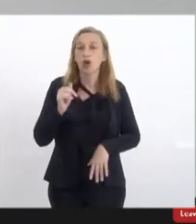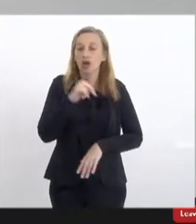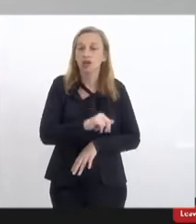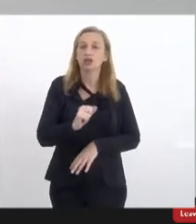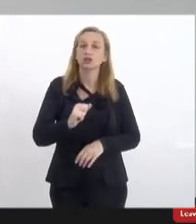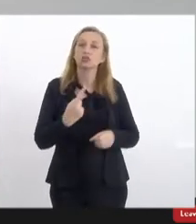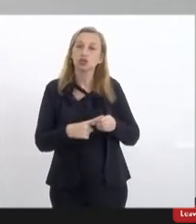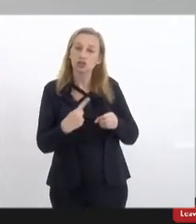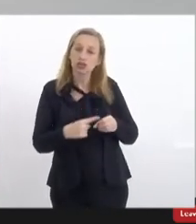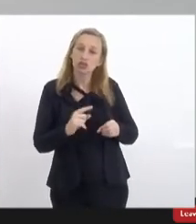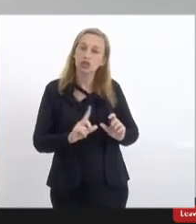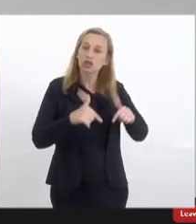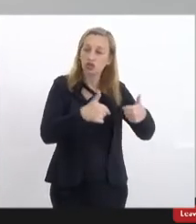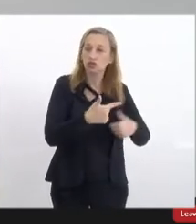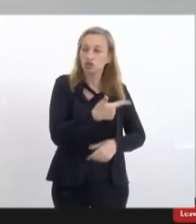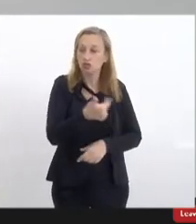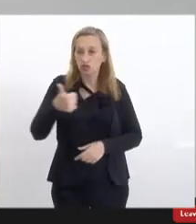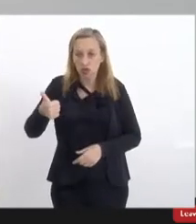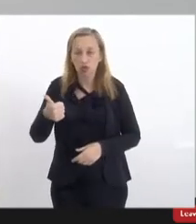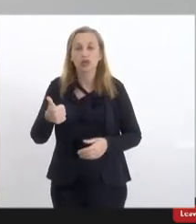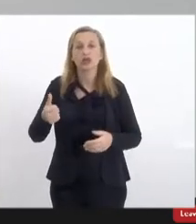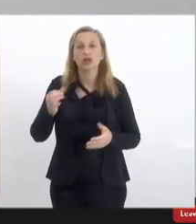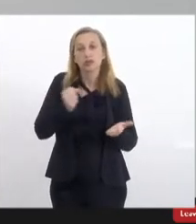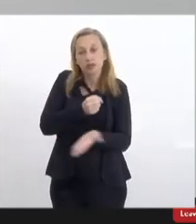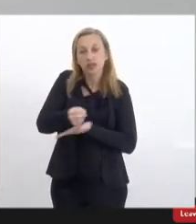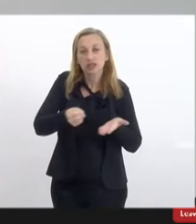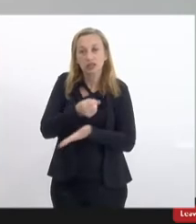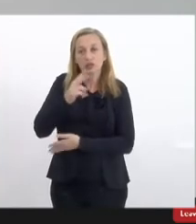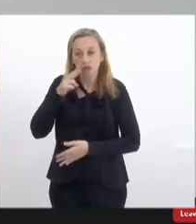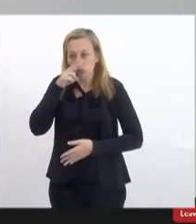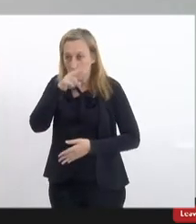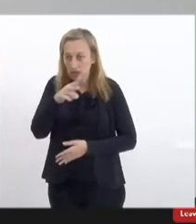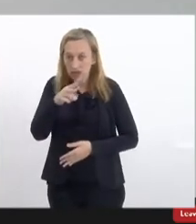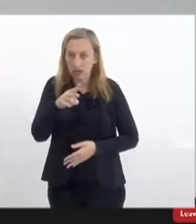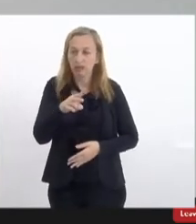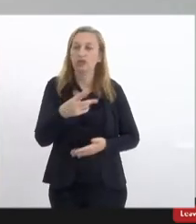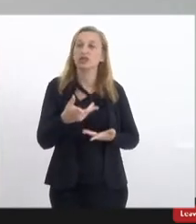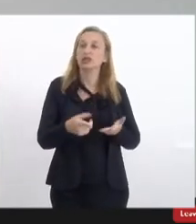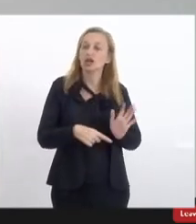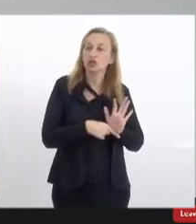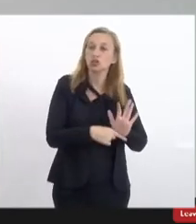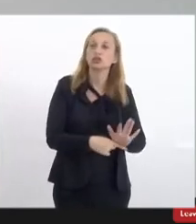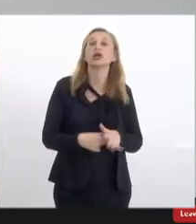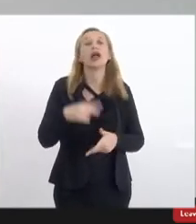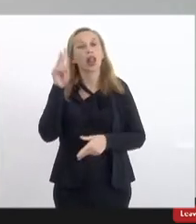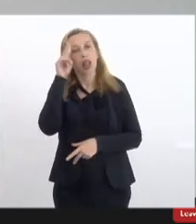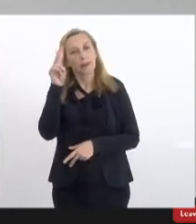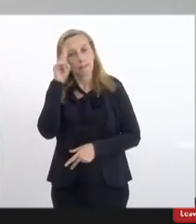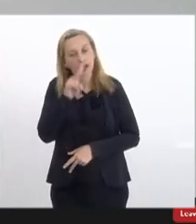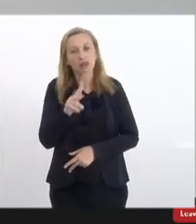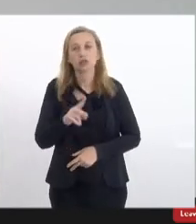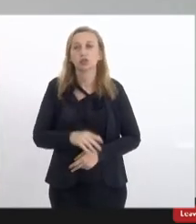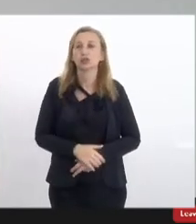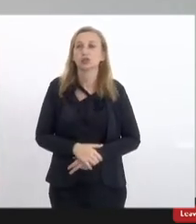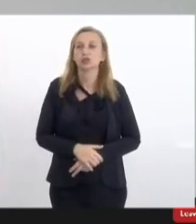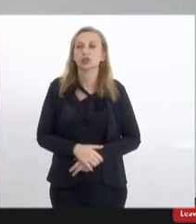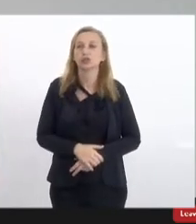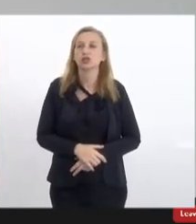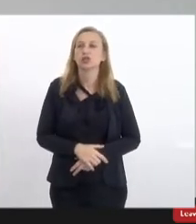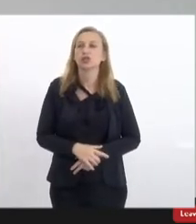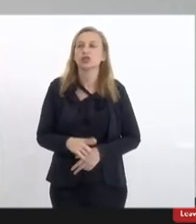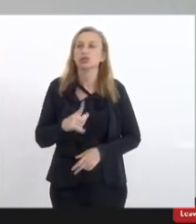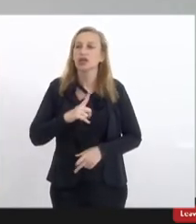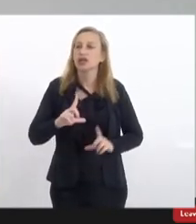atuou em 2021, basicamente, no fortalecimento das abordagens. Lembrando que a gente